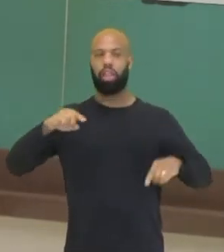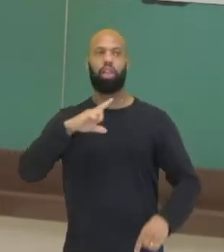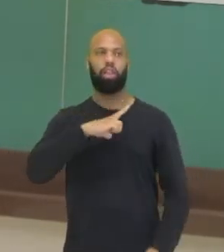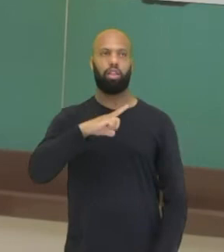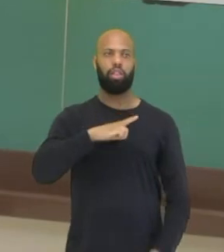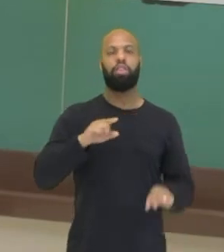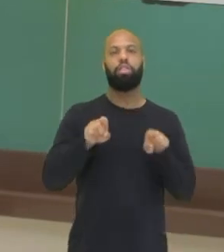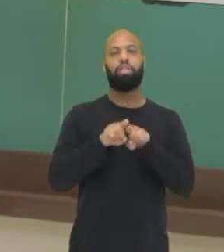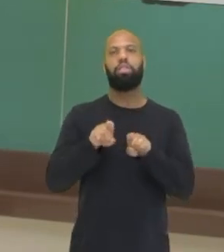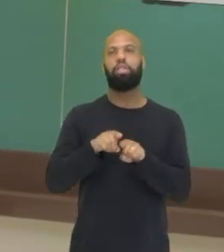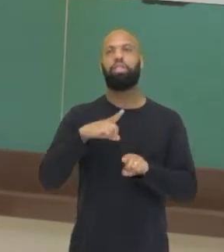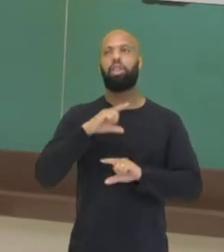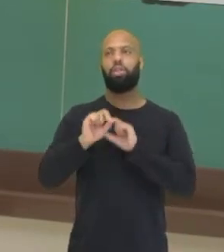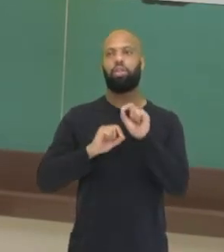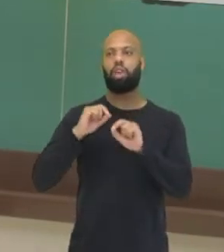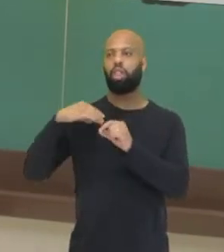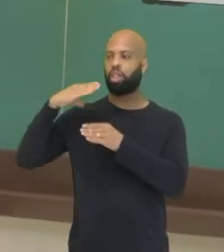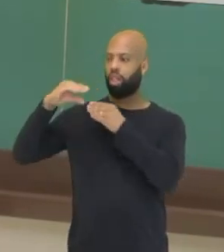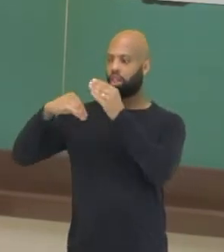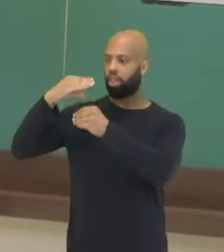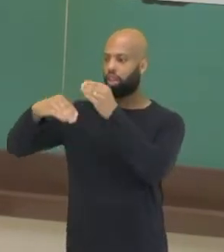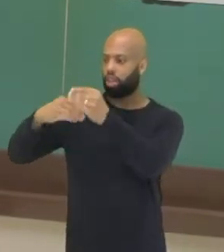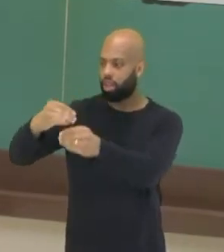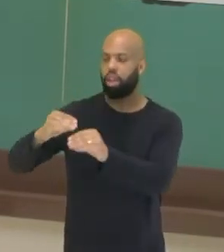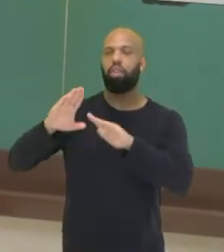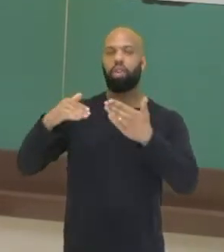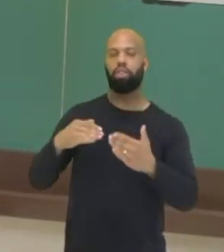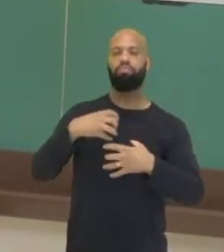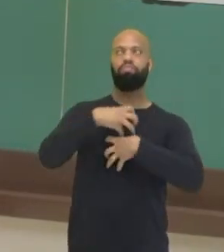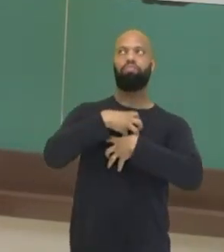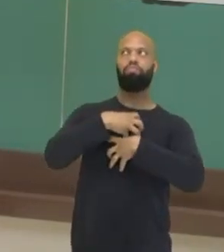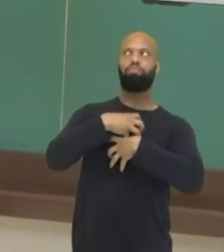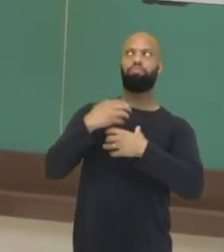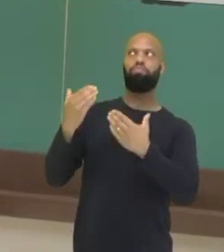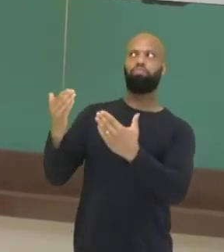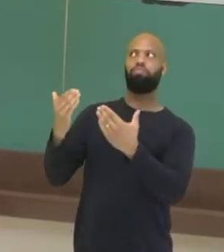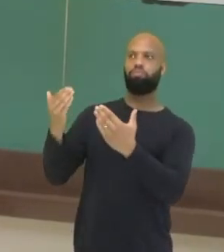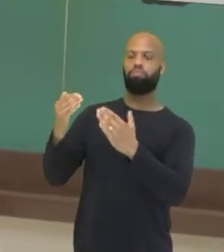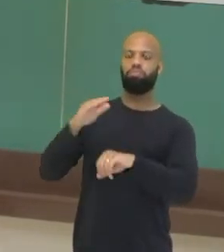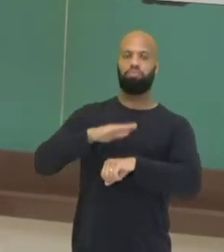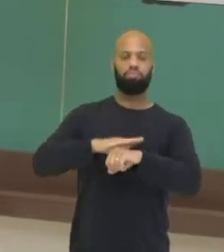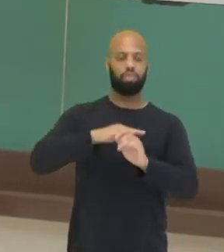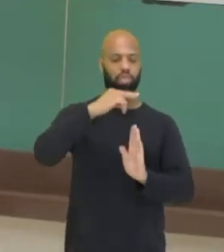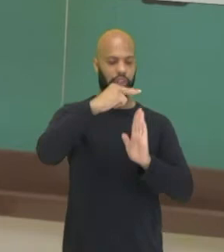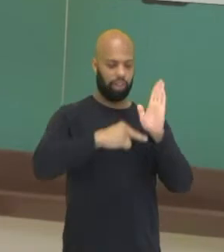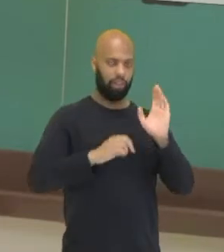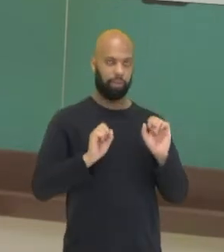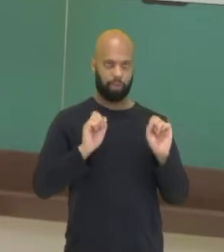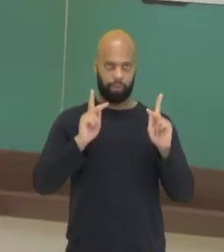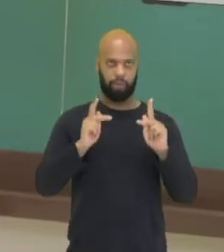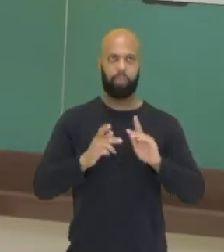regionalismos ou de oralidade acabam gerando algumas dúvidas no leitor, beleza?